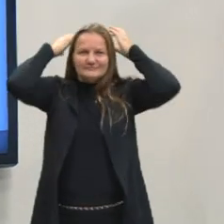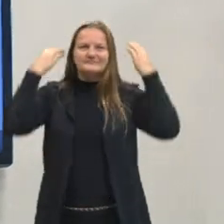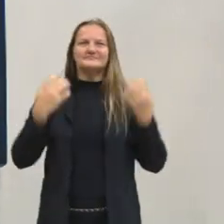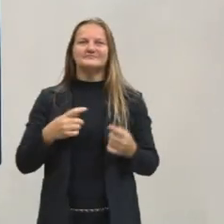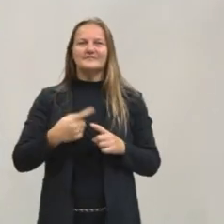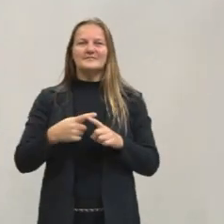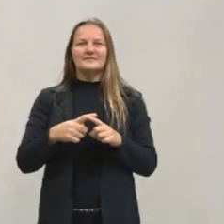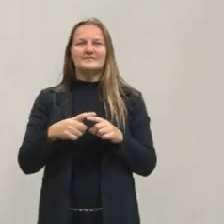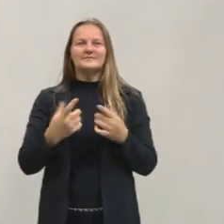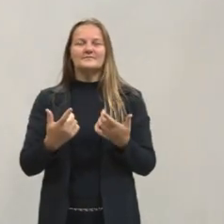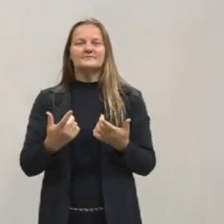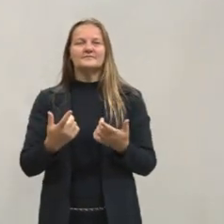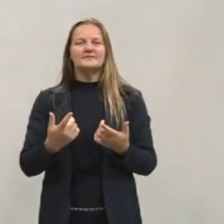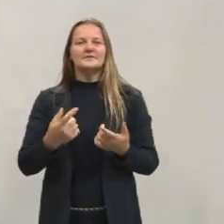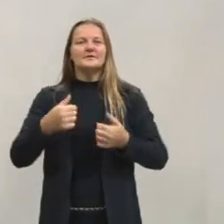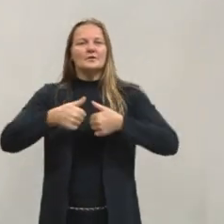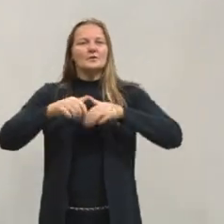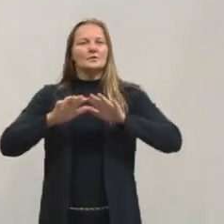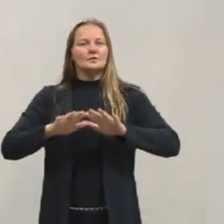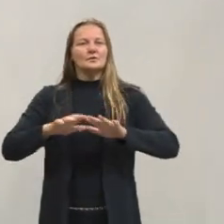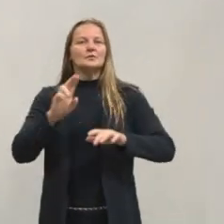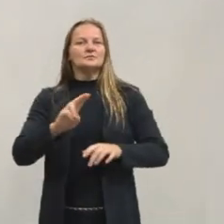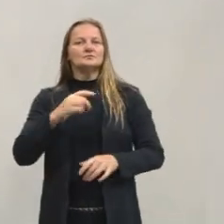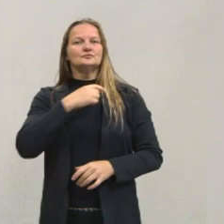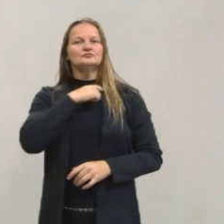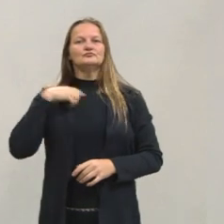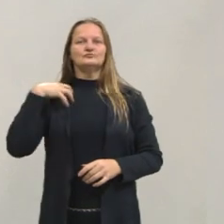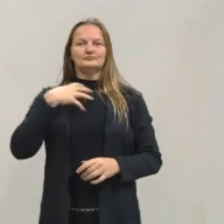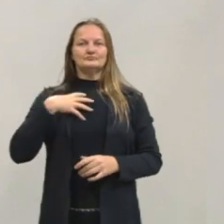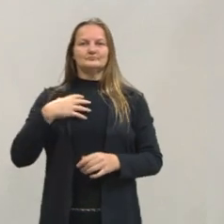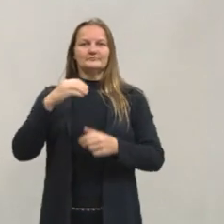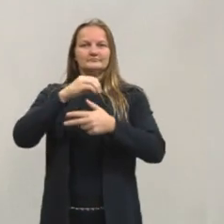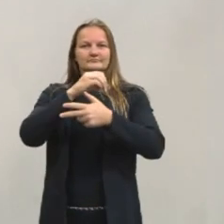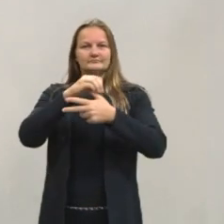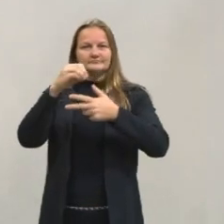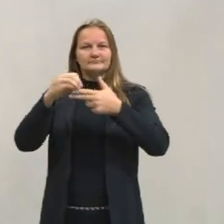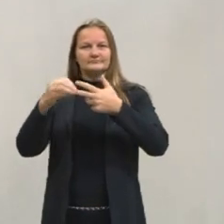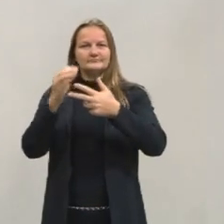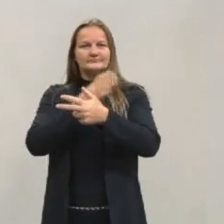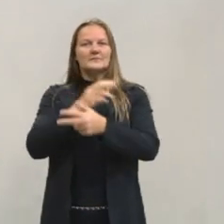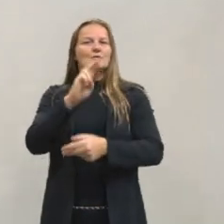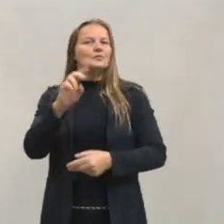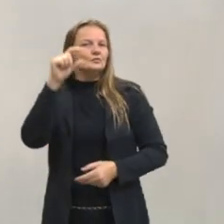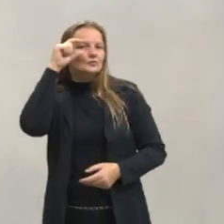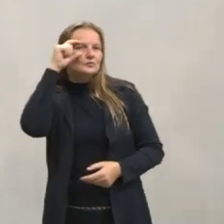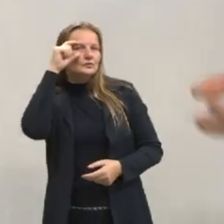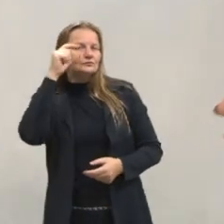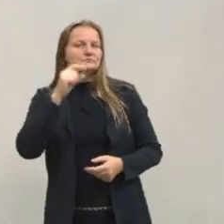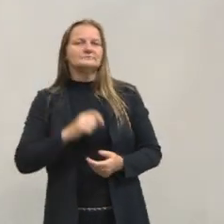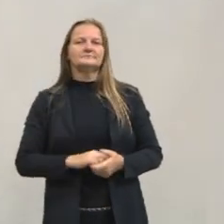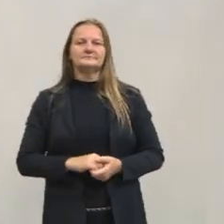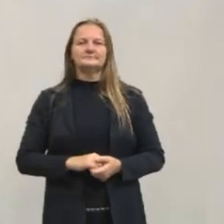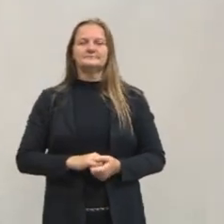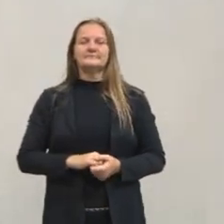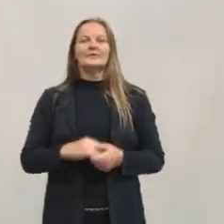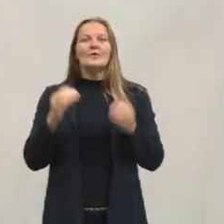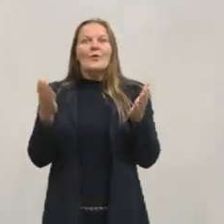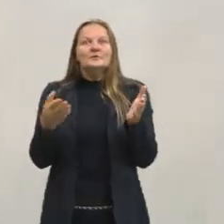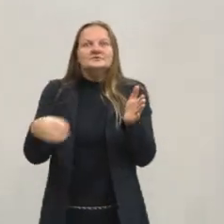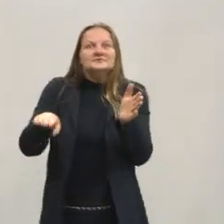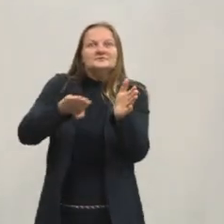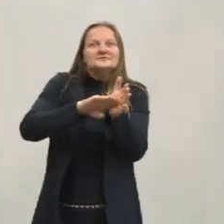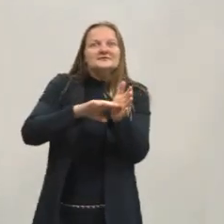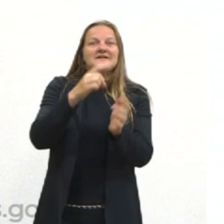acima da cabeça estou usando a camiseta do pré-enem e uso óculos chegamos hoje a nossa